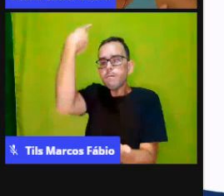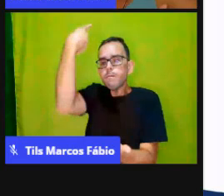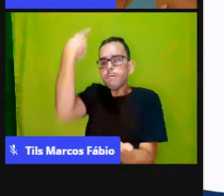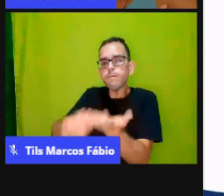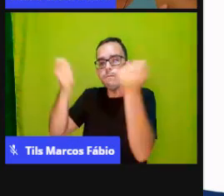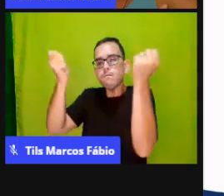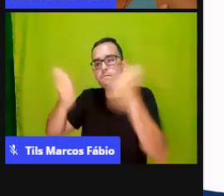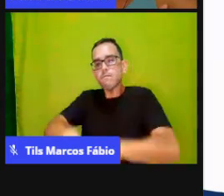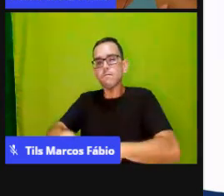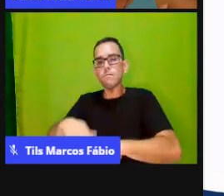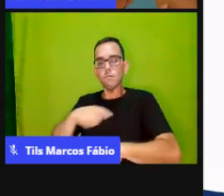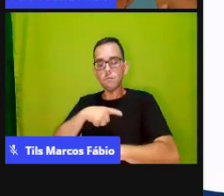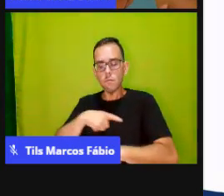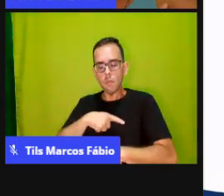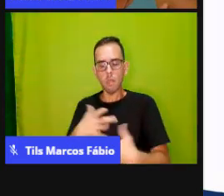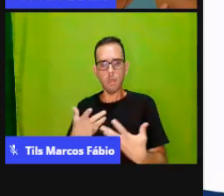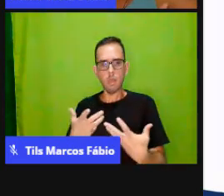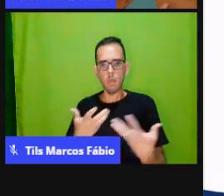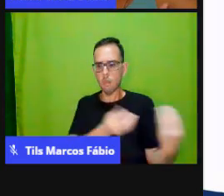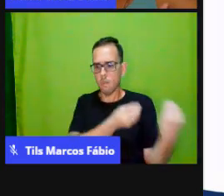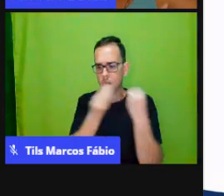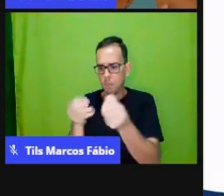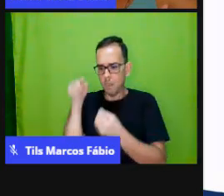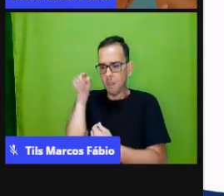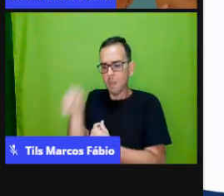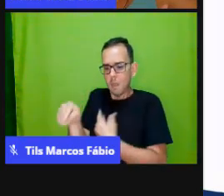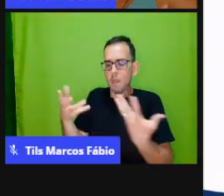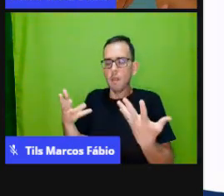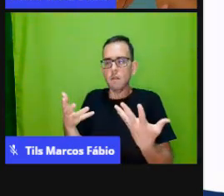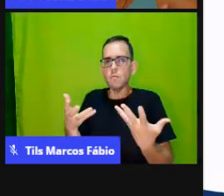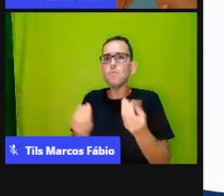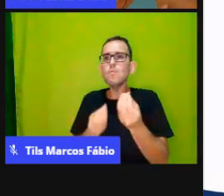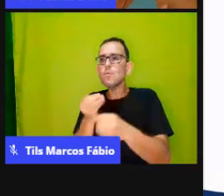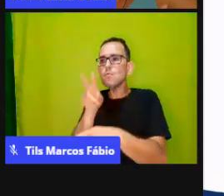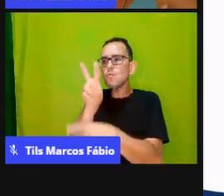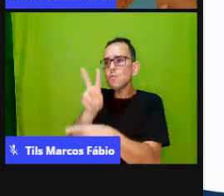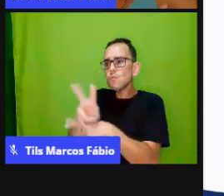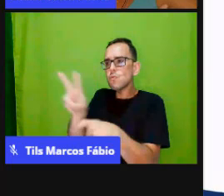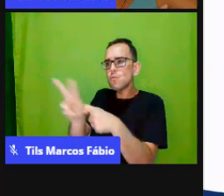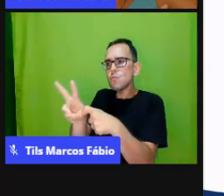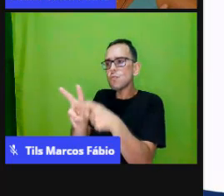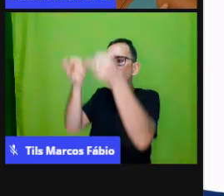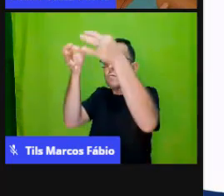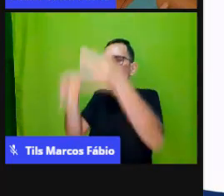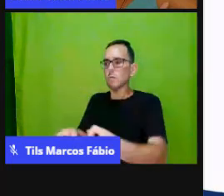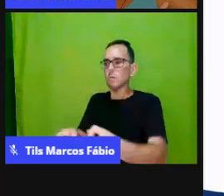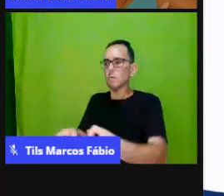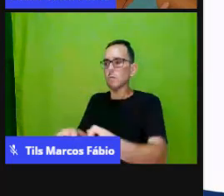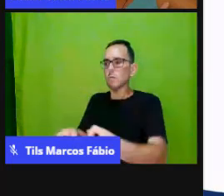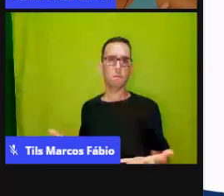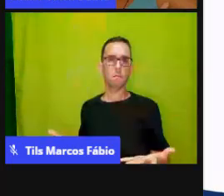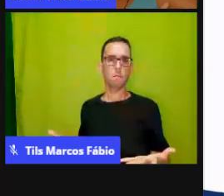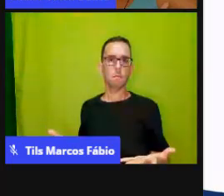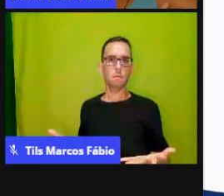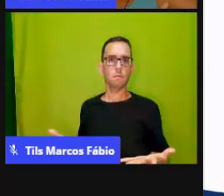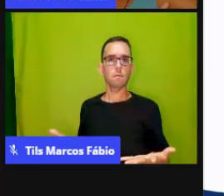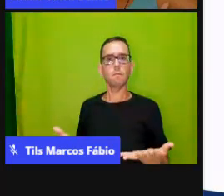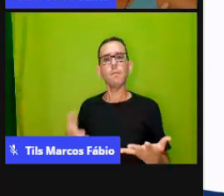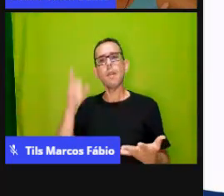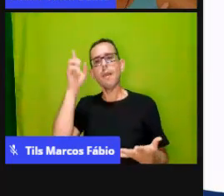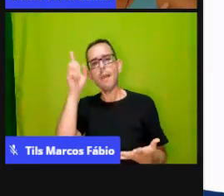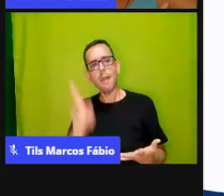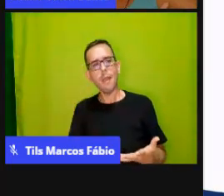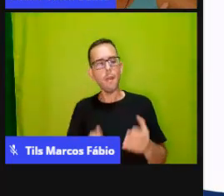do seu dono de não ter dado a ele a assistência veterinária devida, tá certo? Então, são condutas